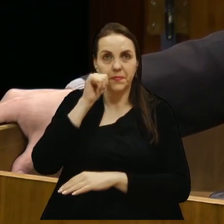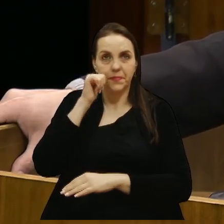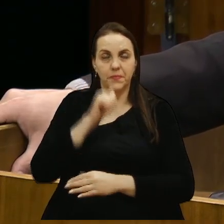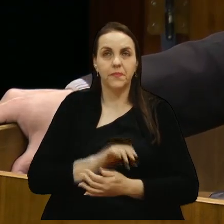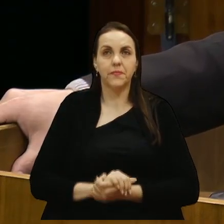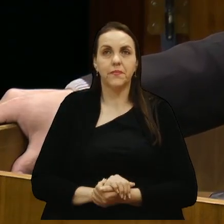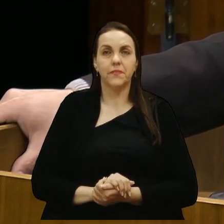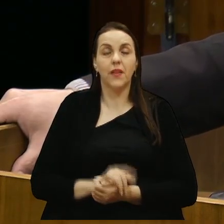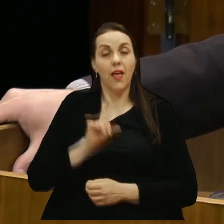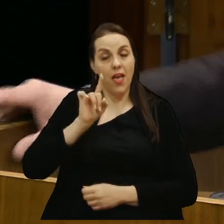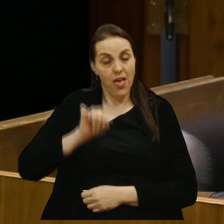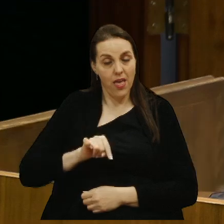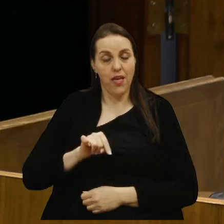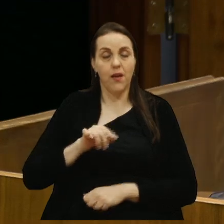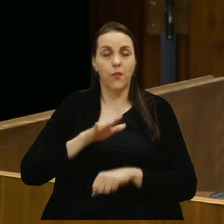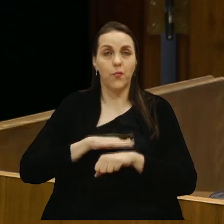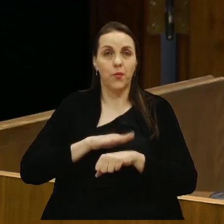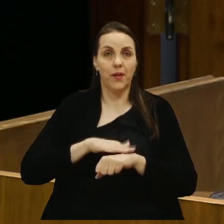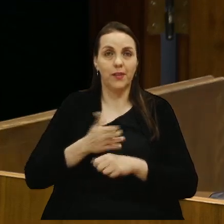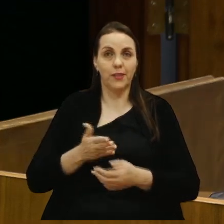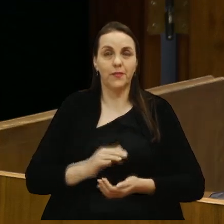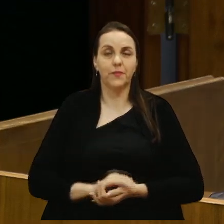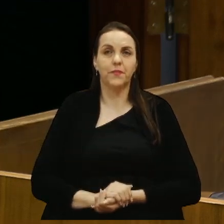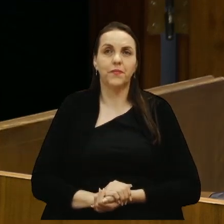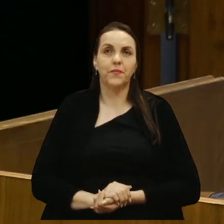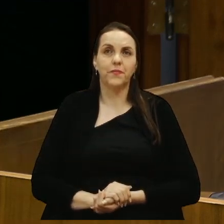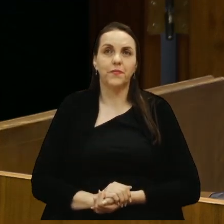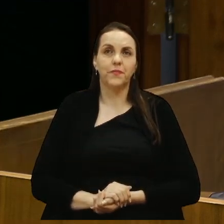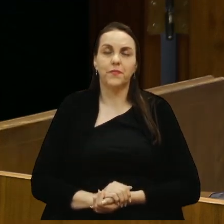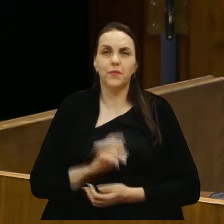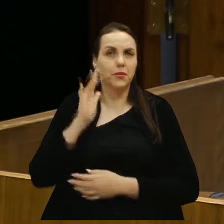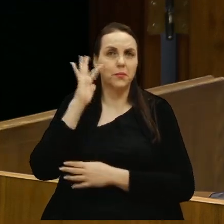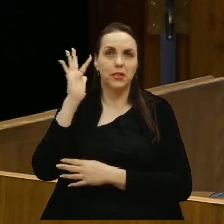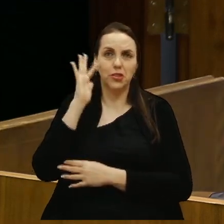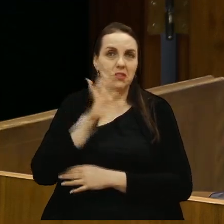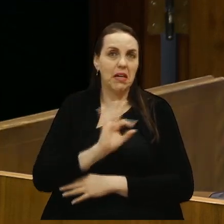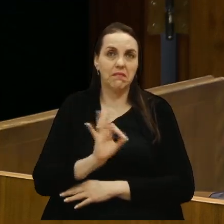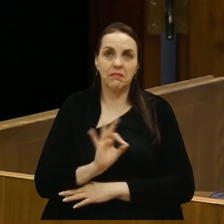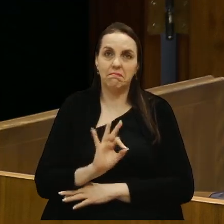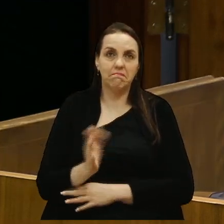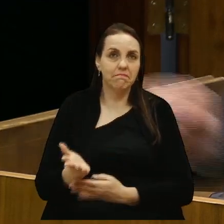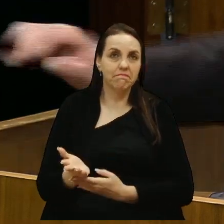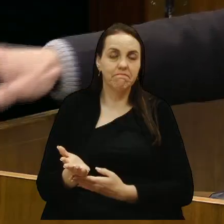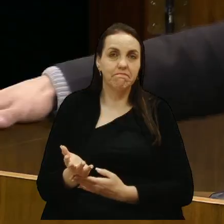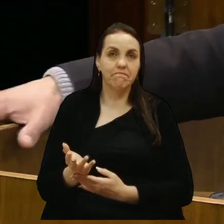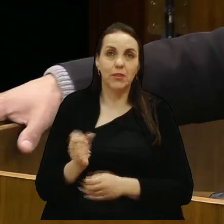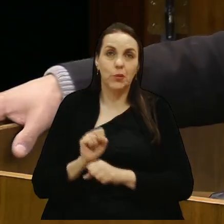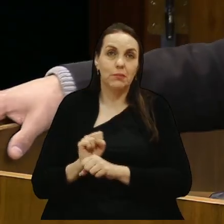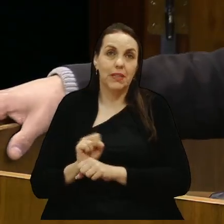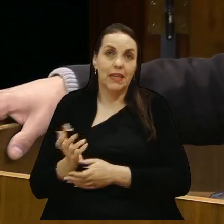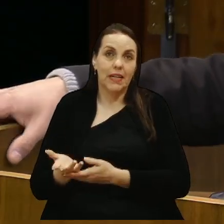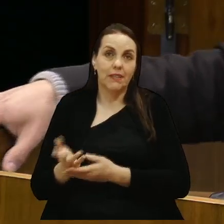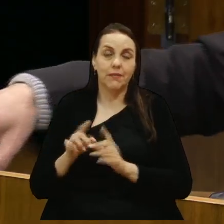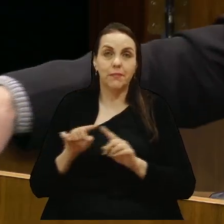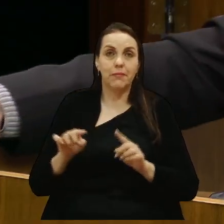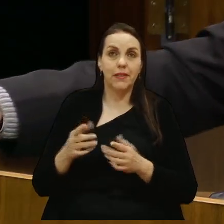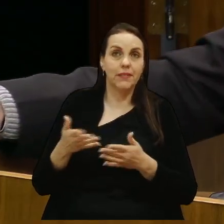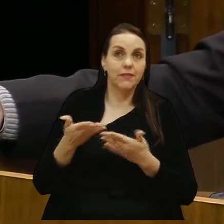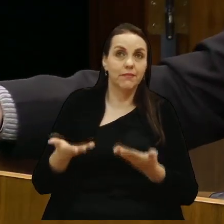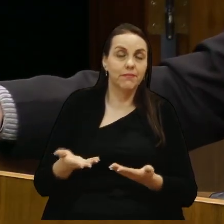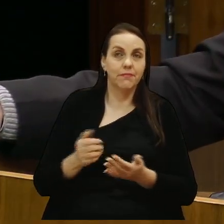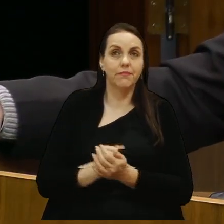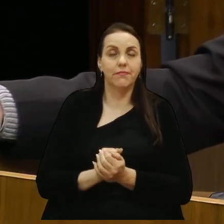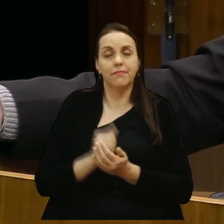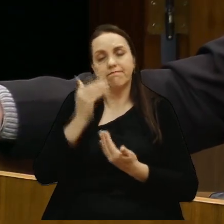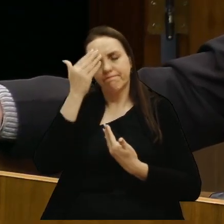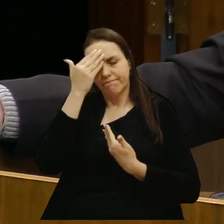É um momento, que a gente não imaginava, esperava, mas, enfim, eu só tenho que